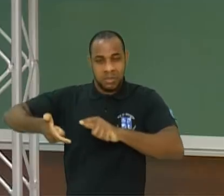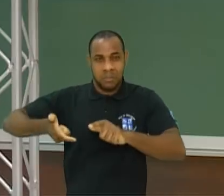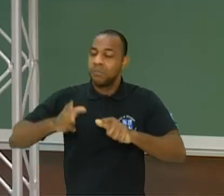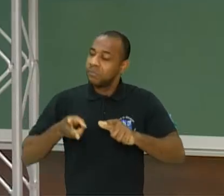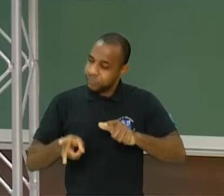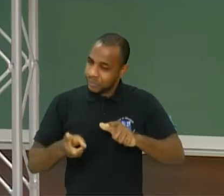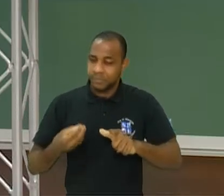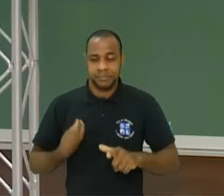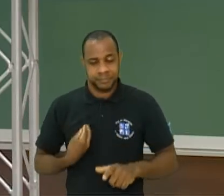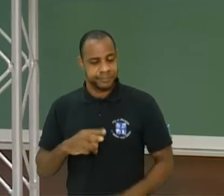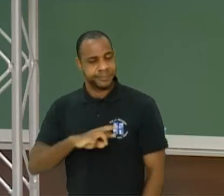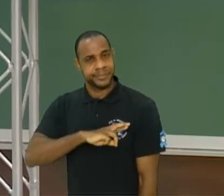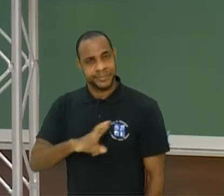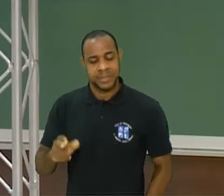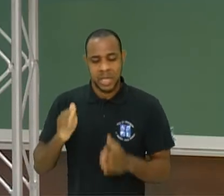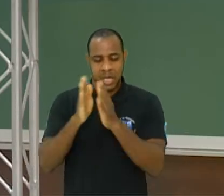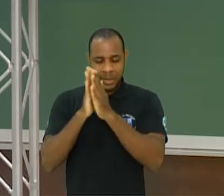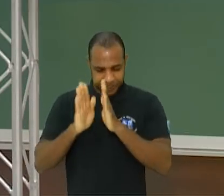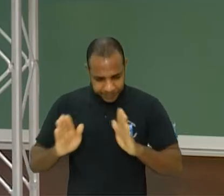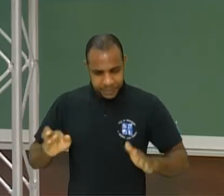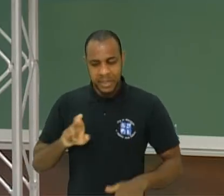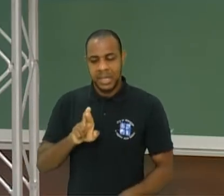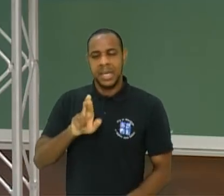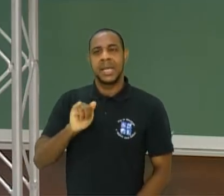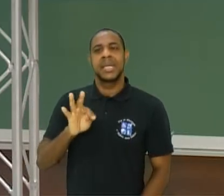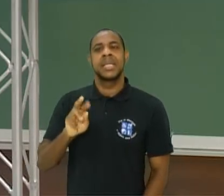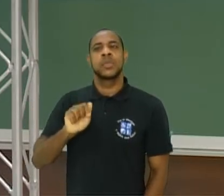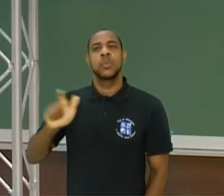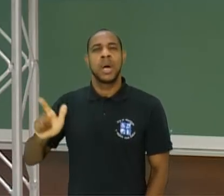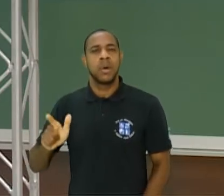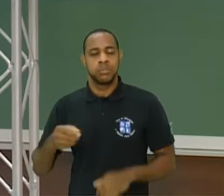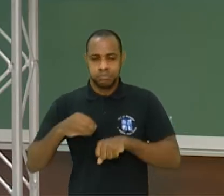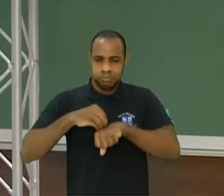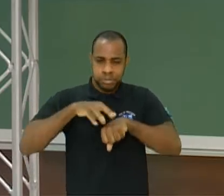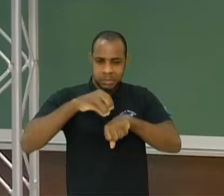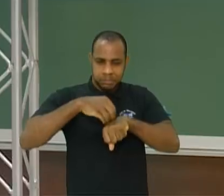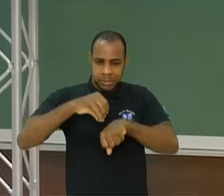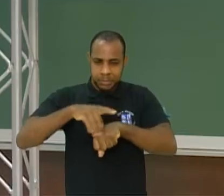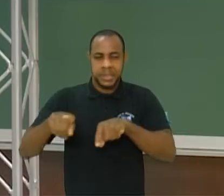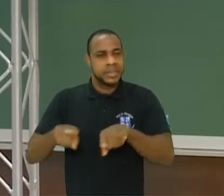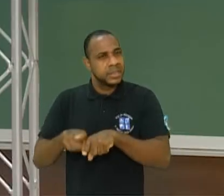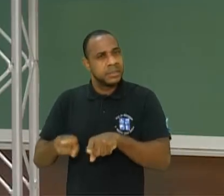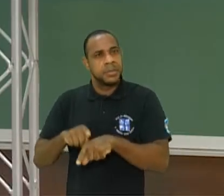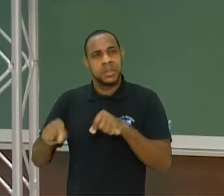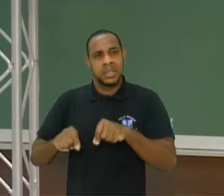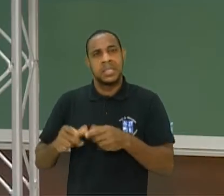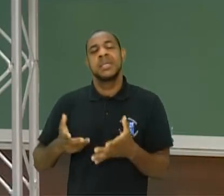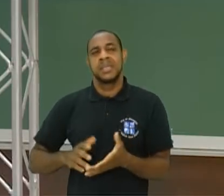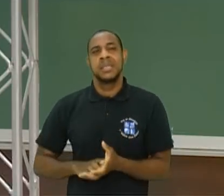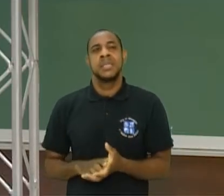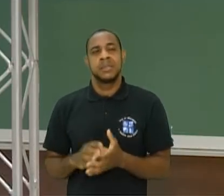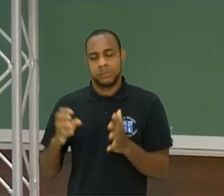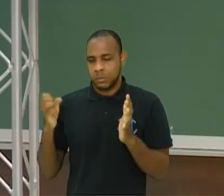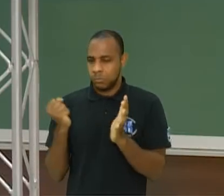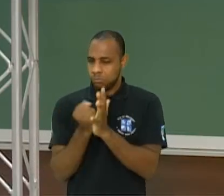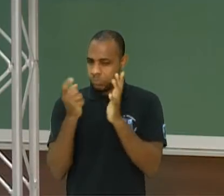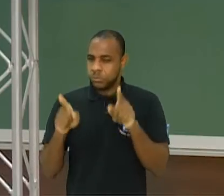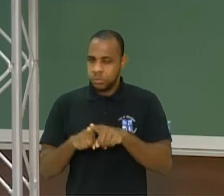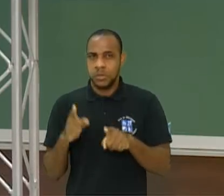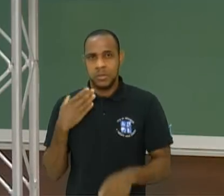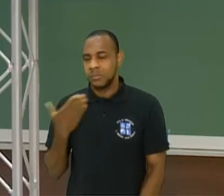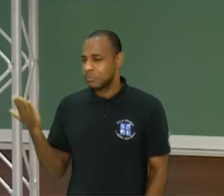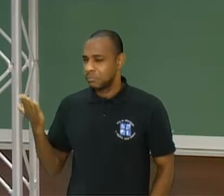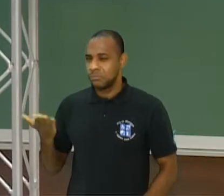também presente, de ritual, né? Então é passado de uma forma também ritualística, né? Simbólica, trazendo a força também